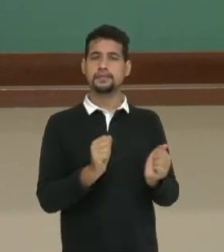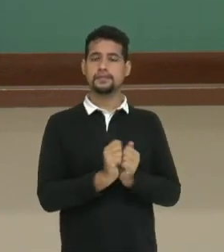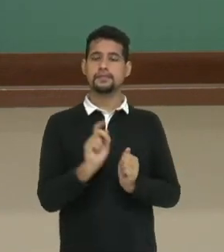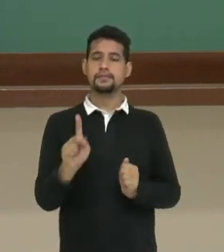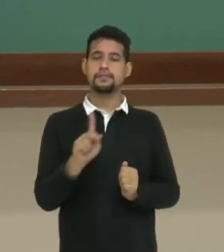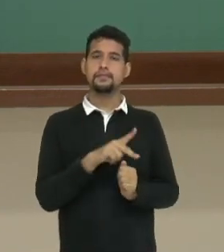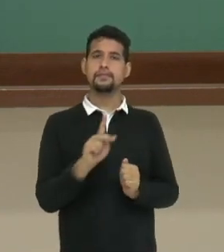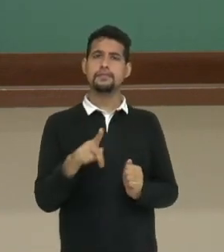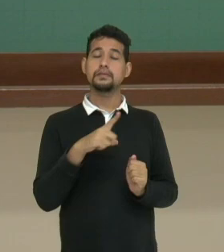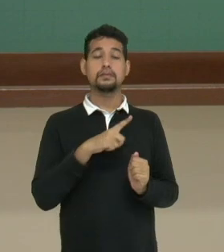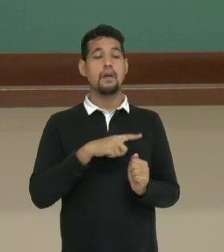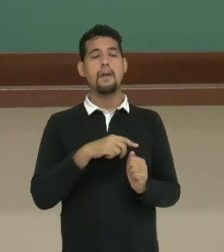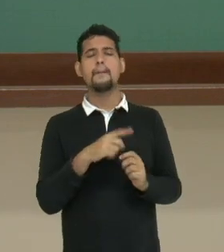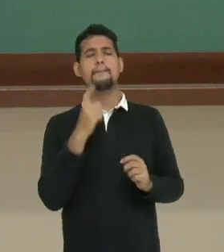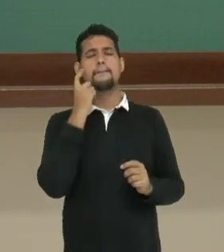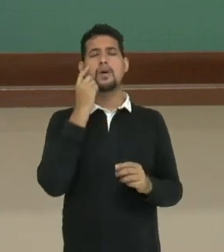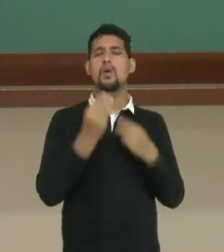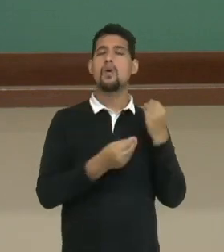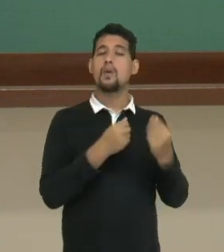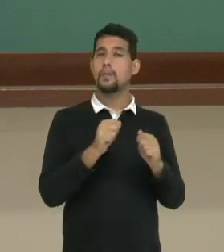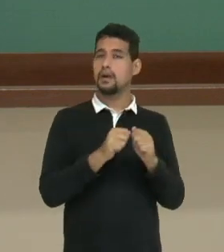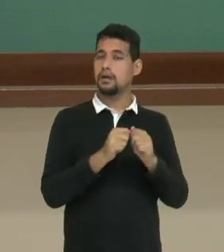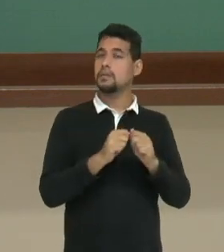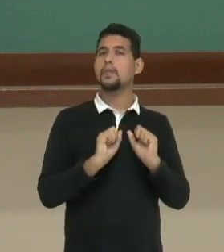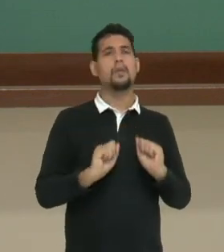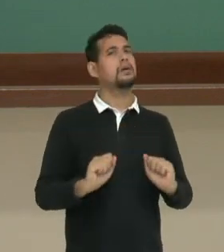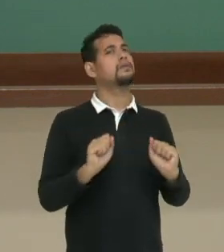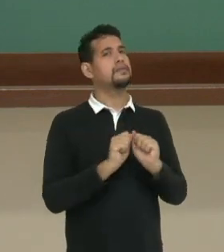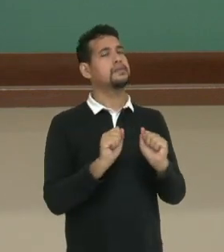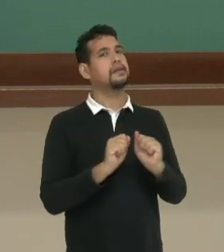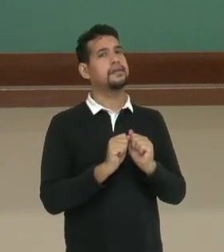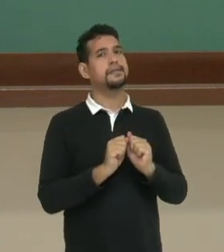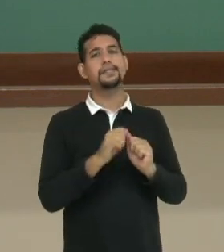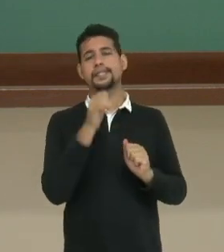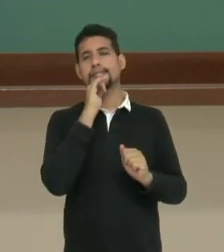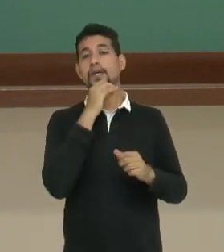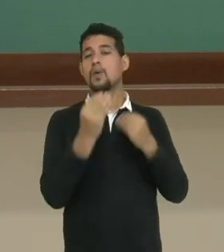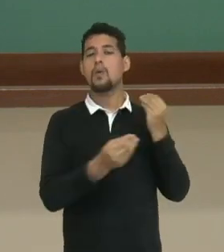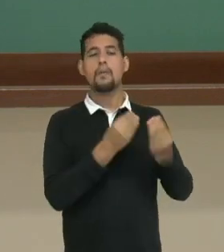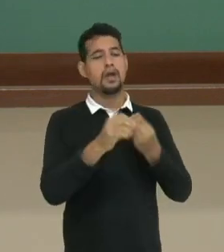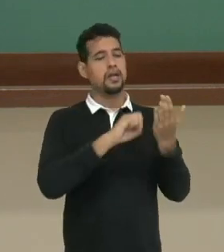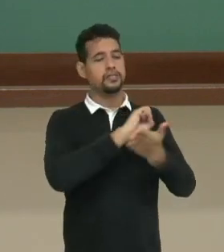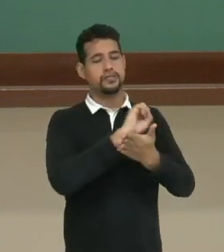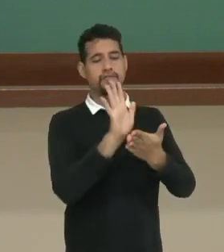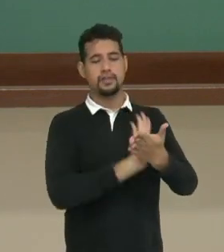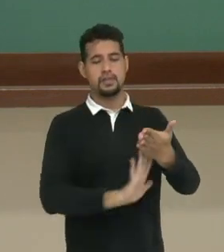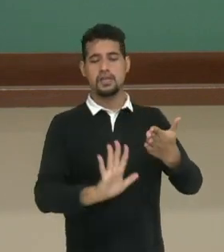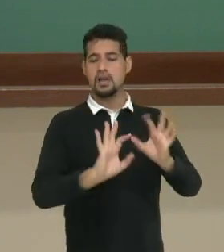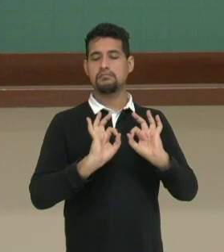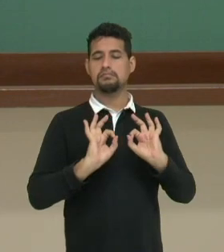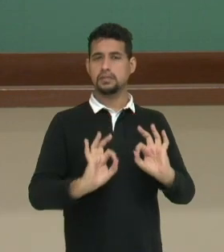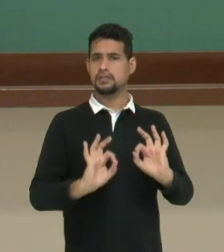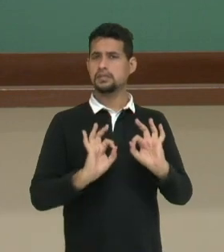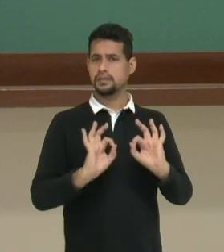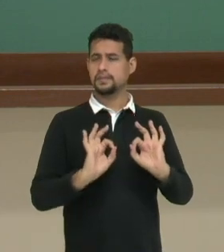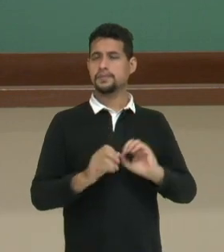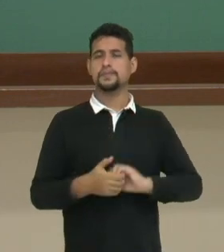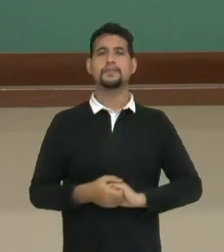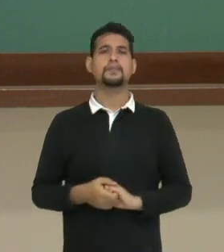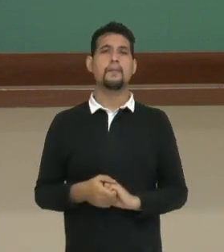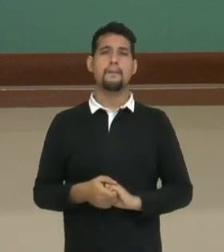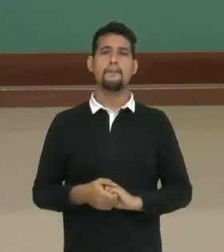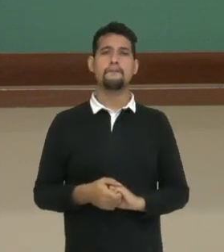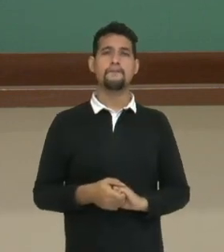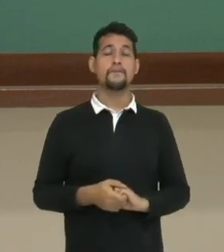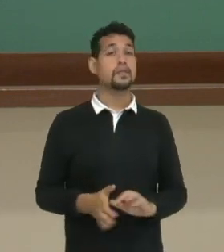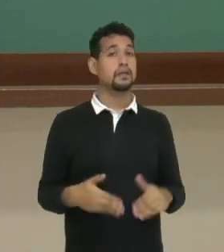tendo em vista as condições execuíveis, né, que essa atividade seja de fato executada na prática,